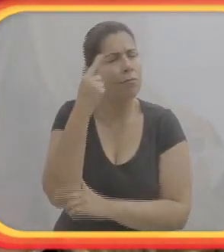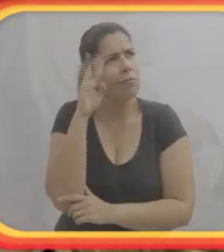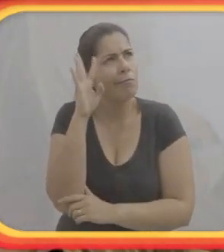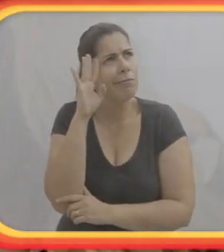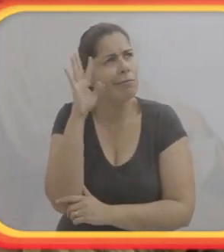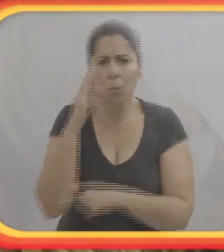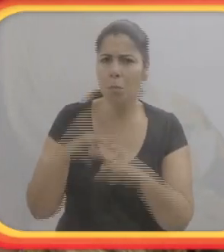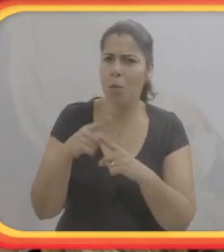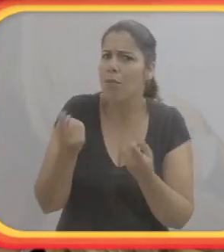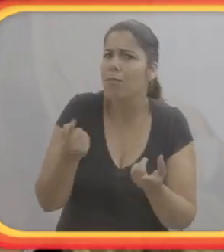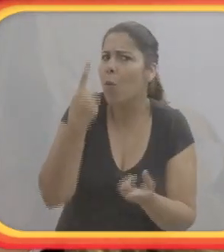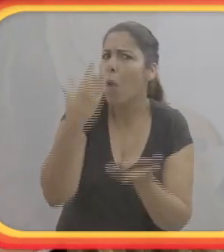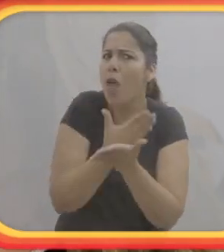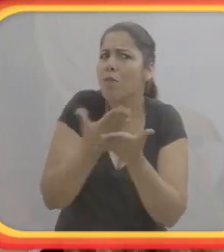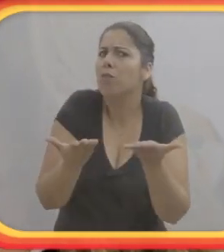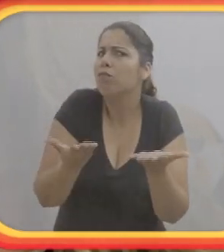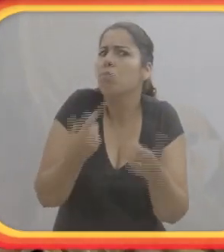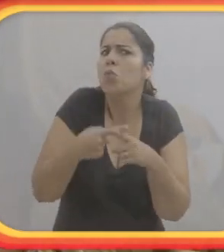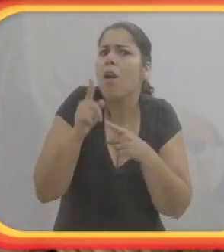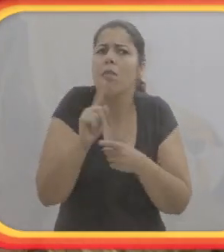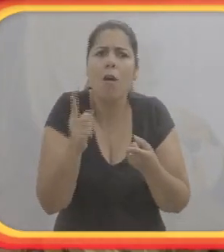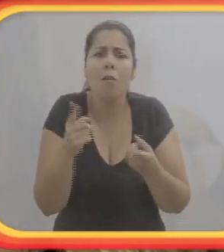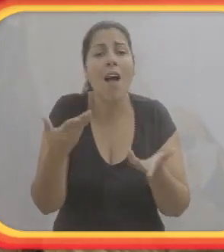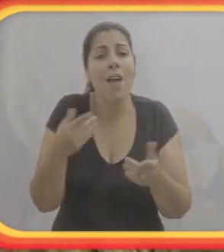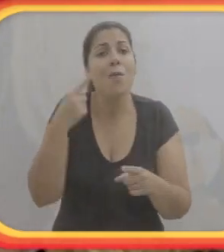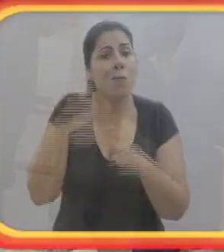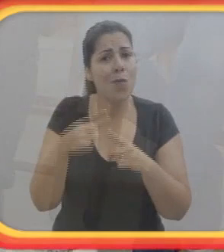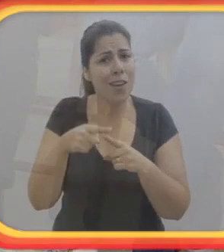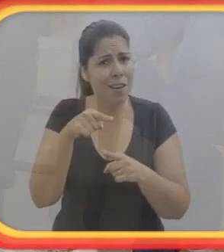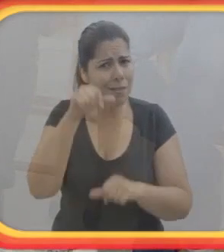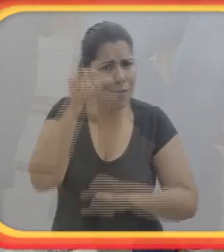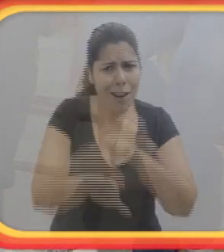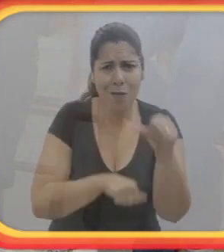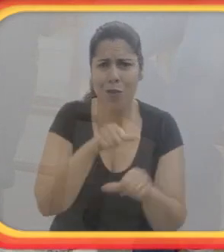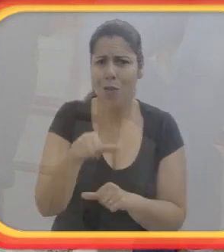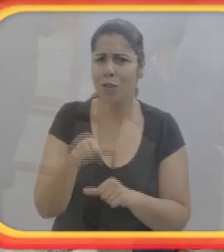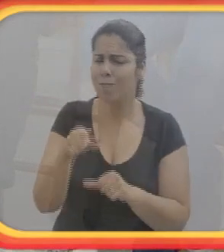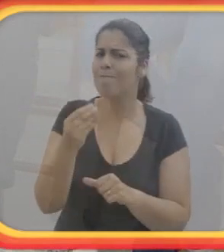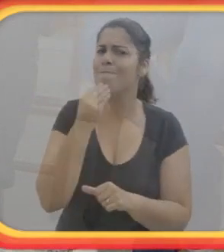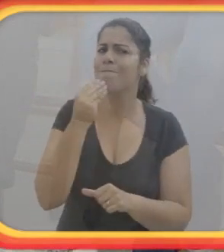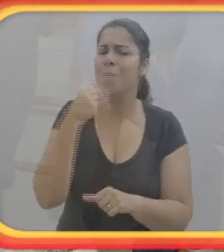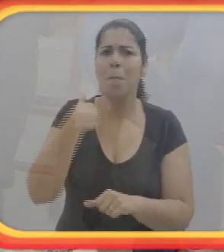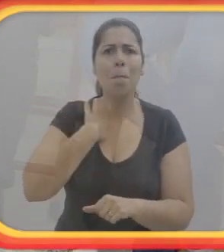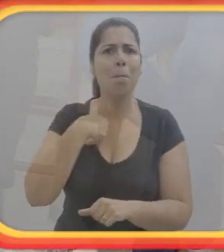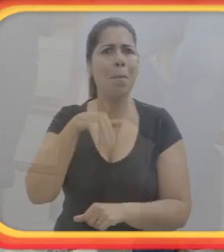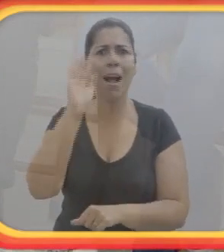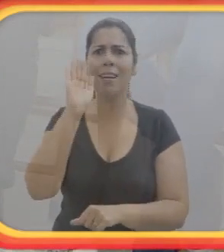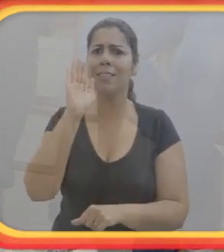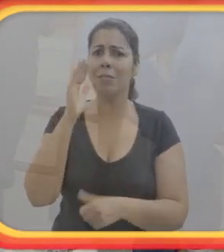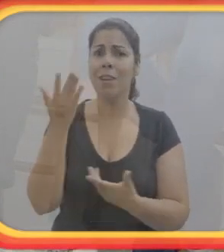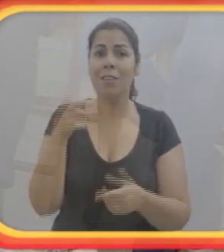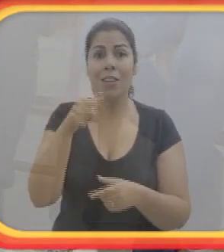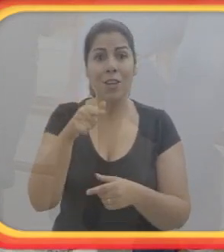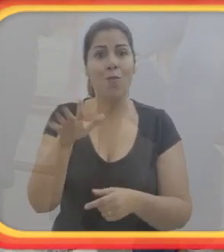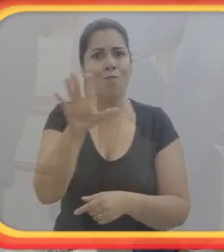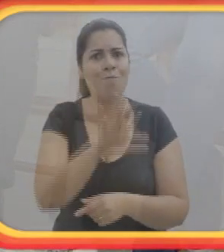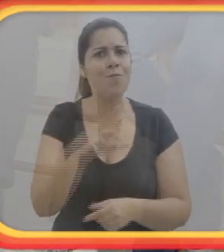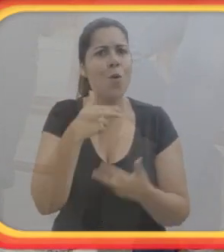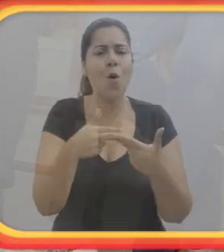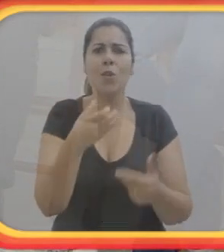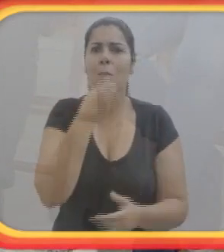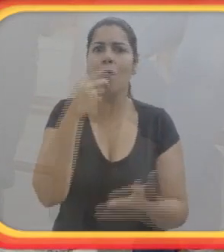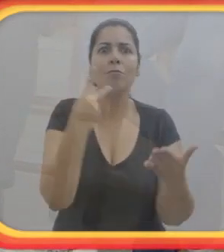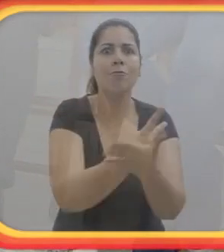vir num momento em que aquela pessoa está precisando, então eu vou continuar escrevendo. E aí, em